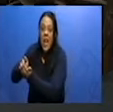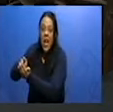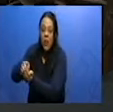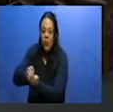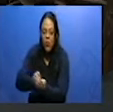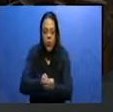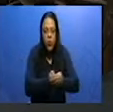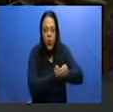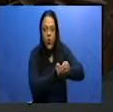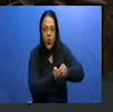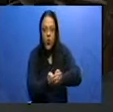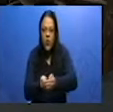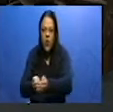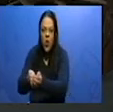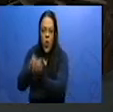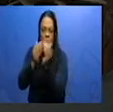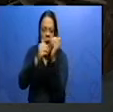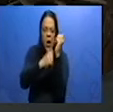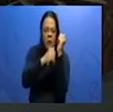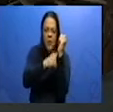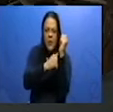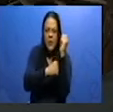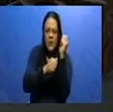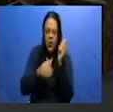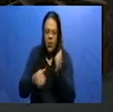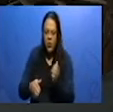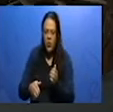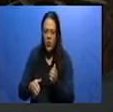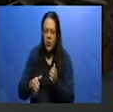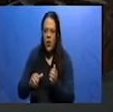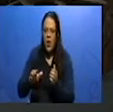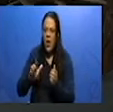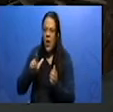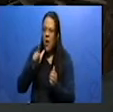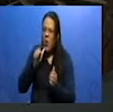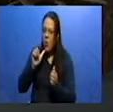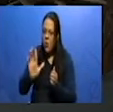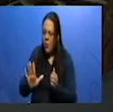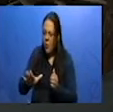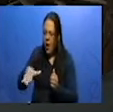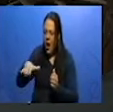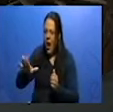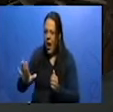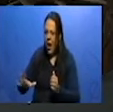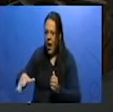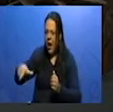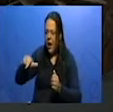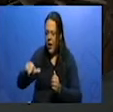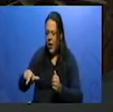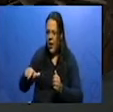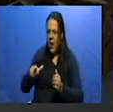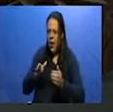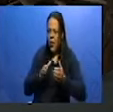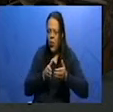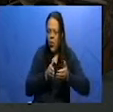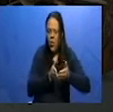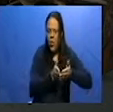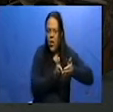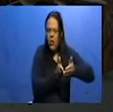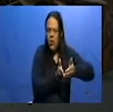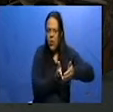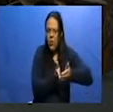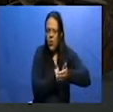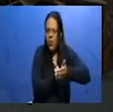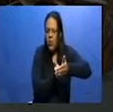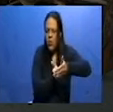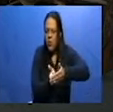brasileira. Pessoal, quem será que está dentro do navio misterioso que está atravessando o Oceano Atlântico, chegando aqui nas